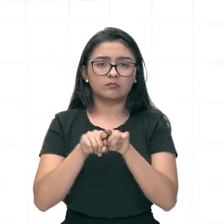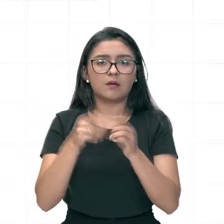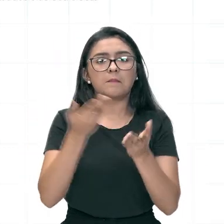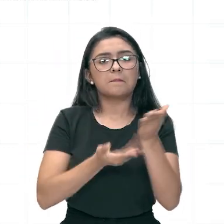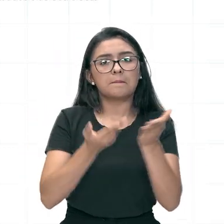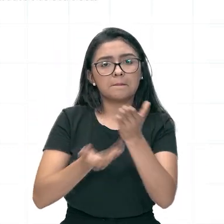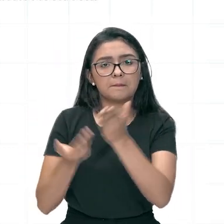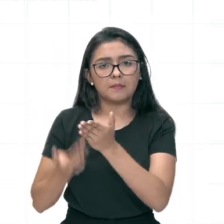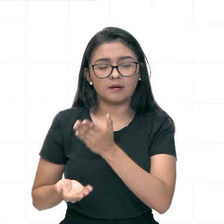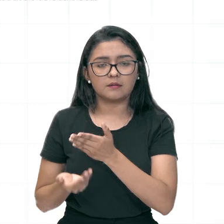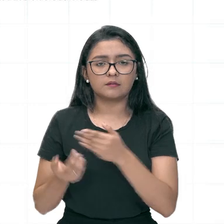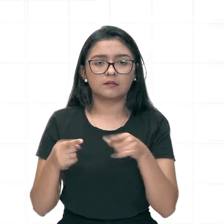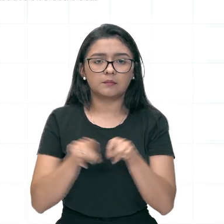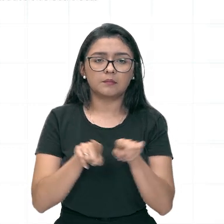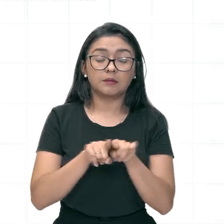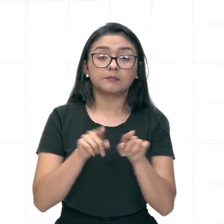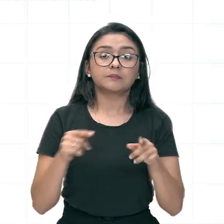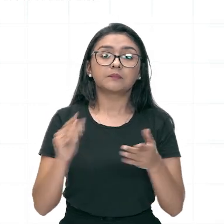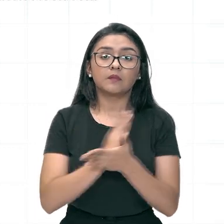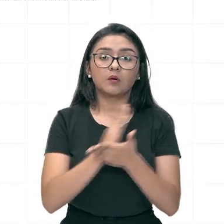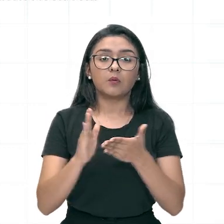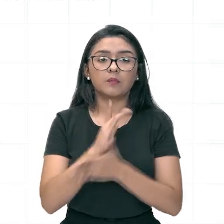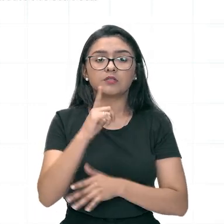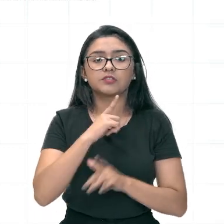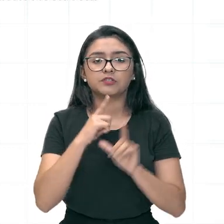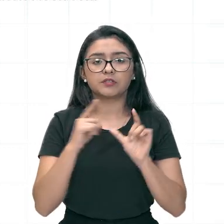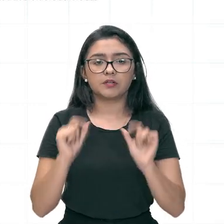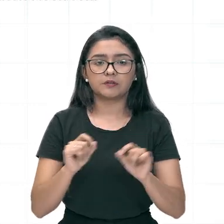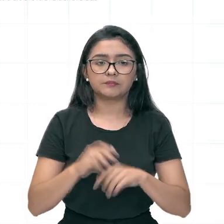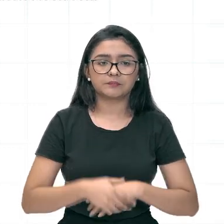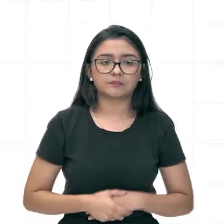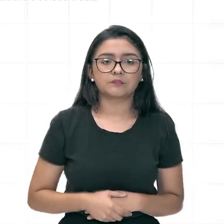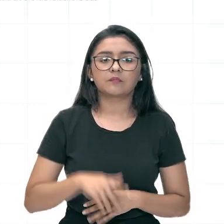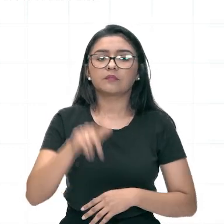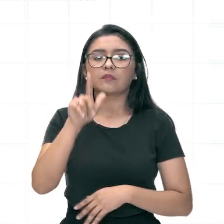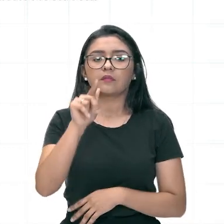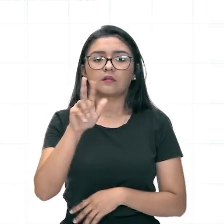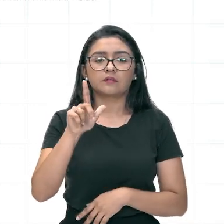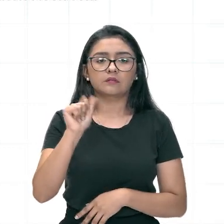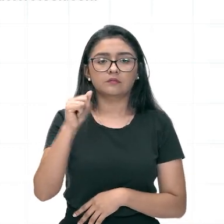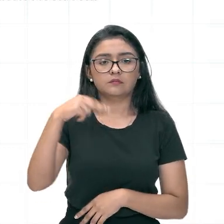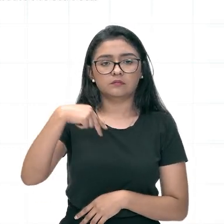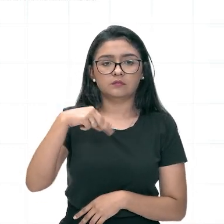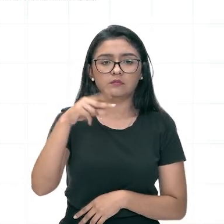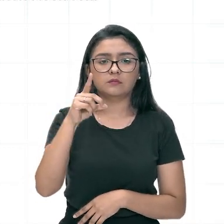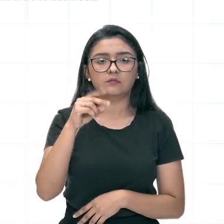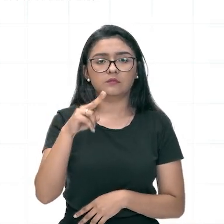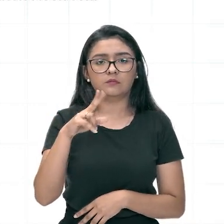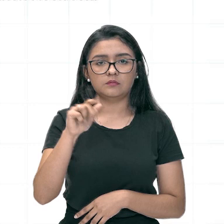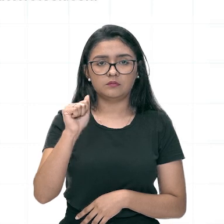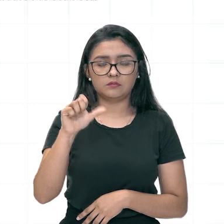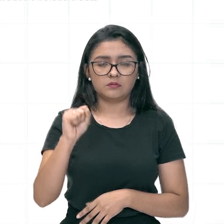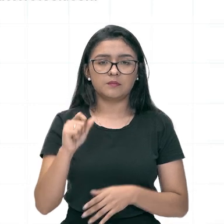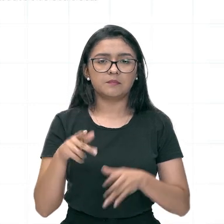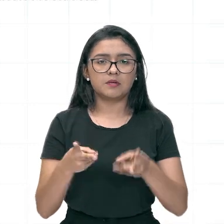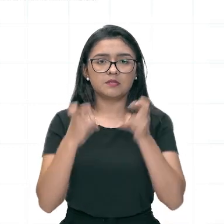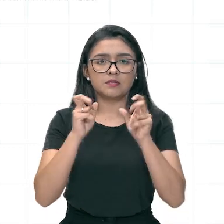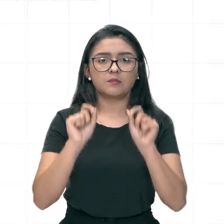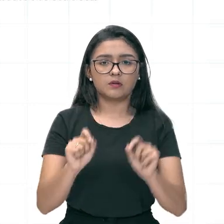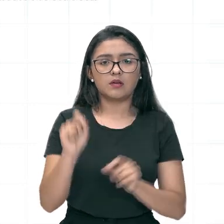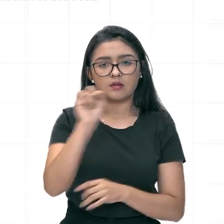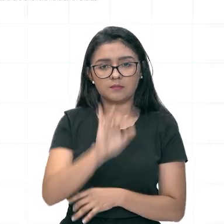elas percam ali água para o ambiente, por exemplo. Algumas possuem glândulas uropigianas. Você está observando aí na imagem algumas